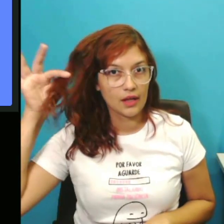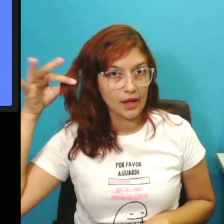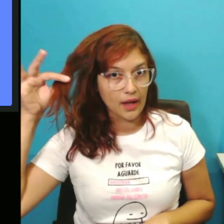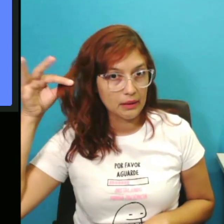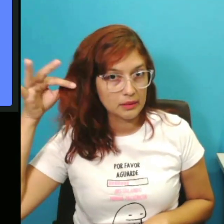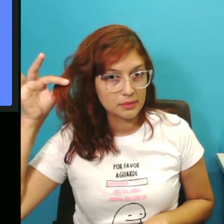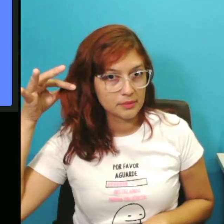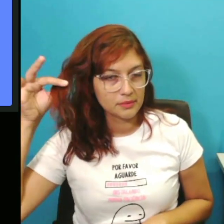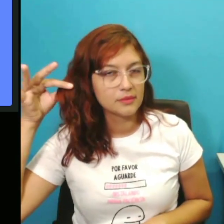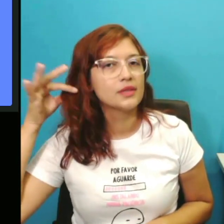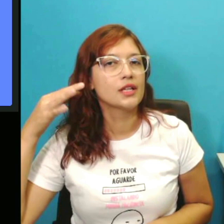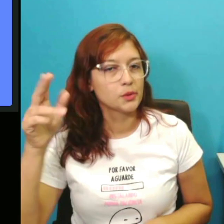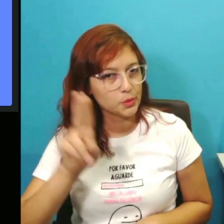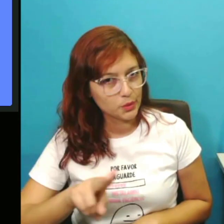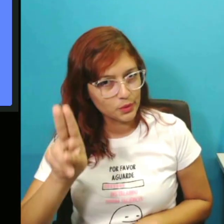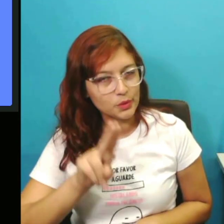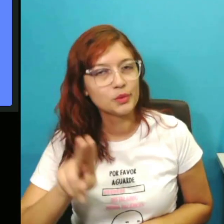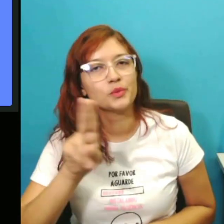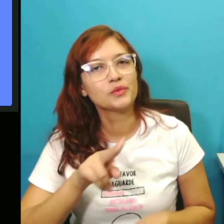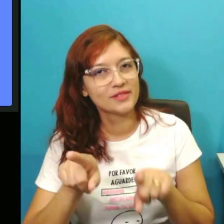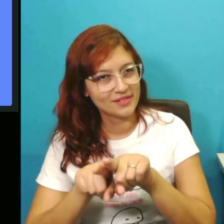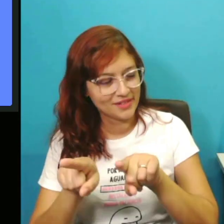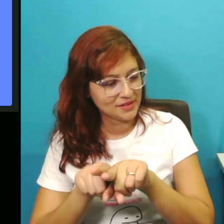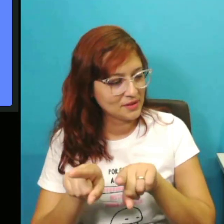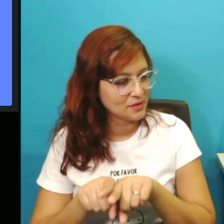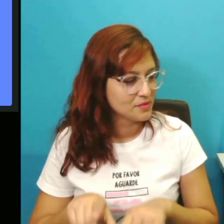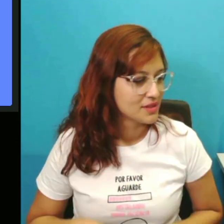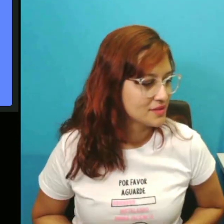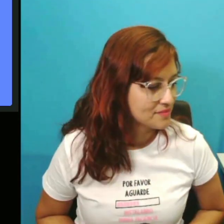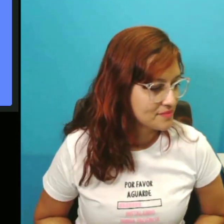e fio de cabelo também é usado.